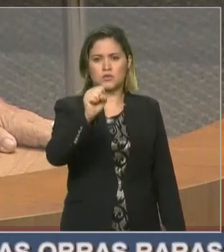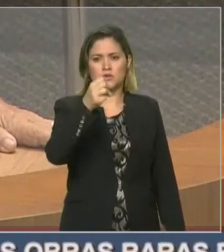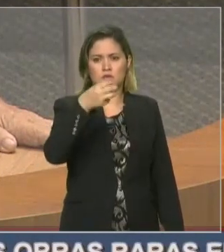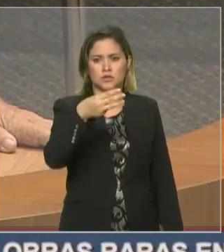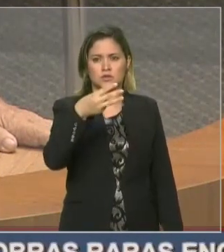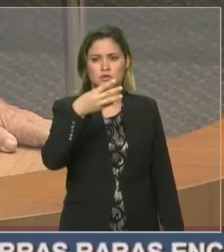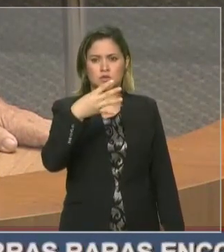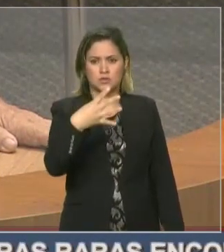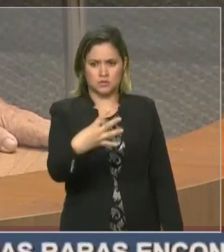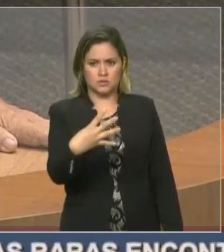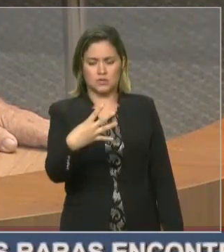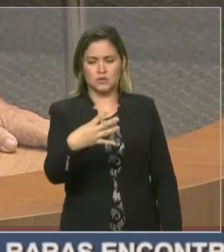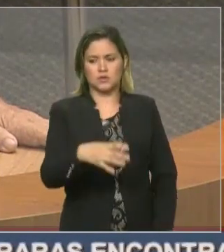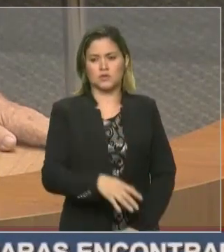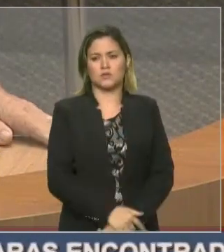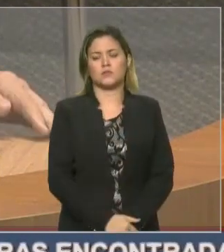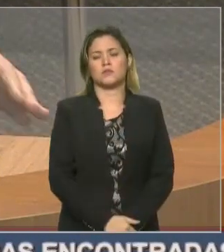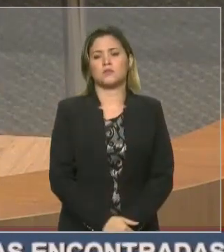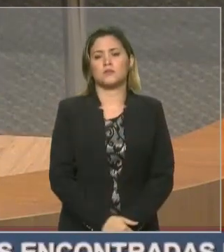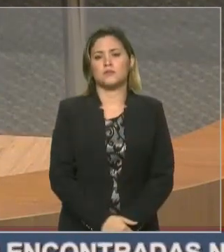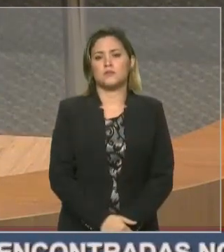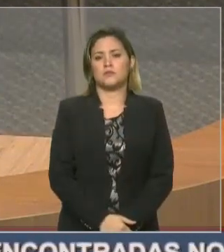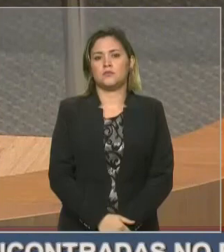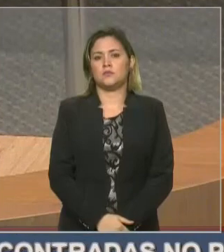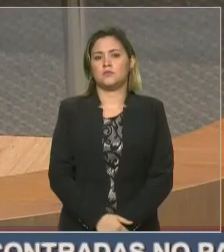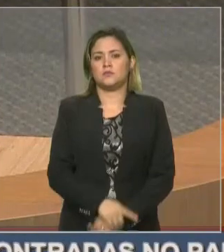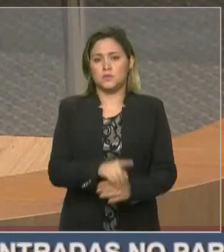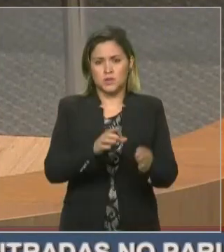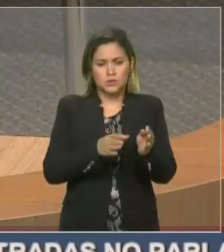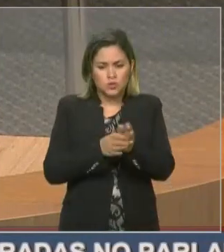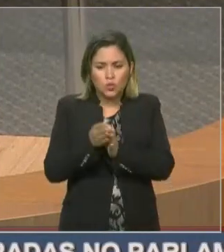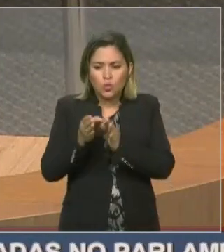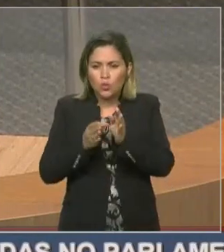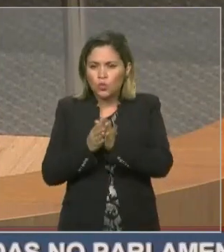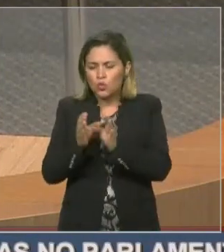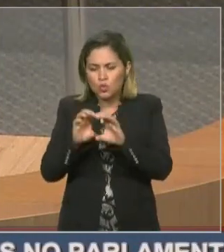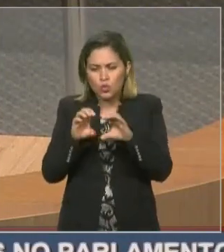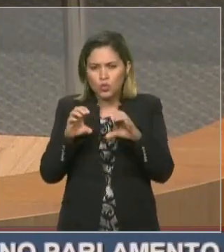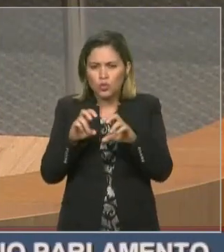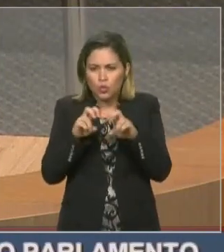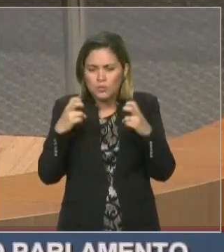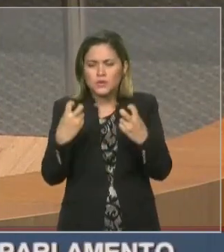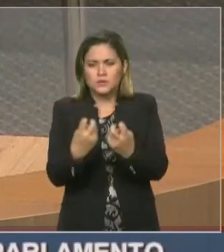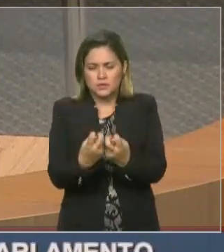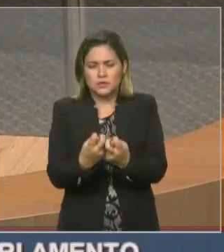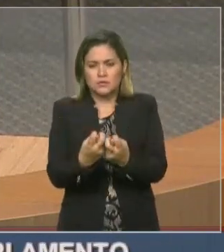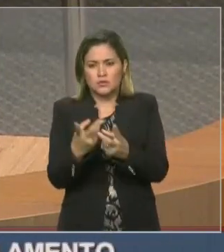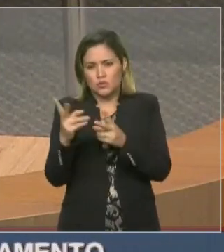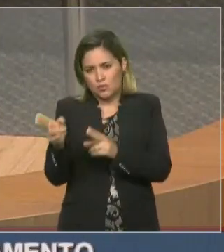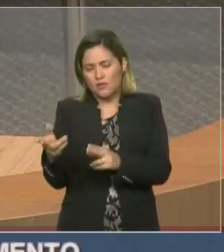1834. Nesses conselhos, aqui no Maranhão,